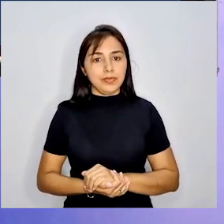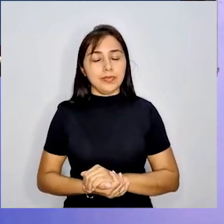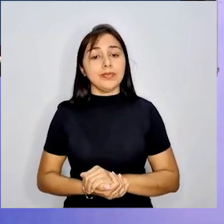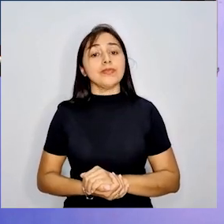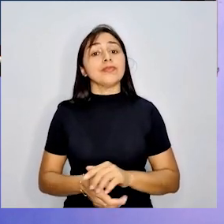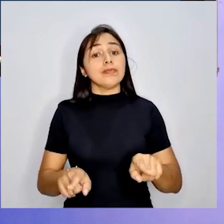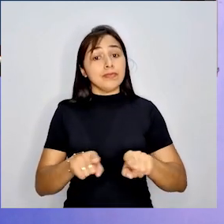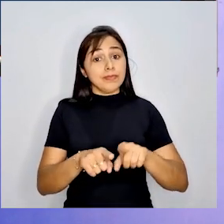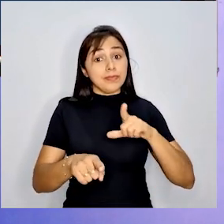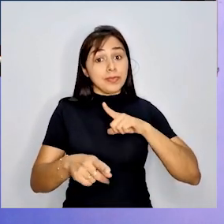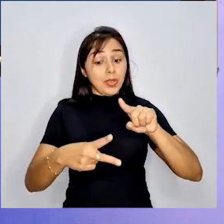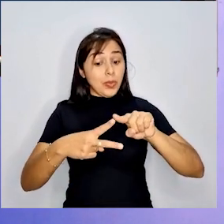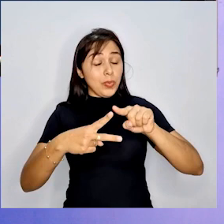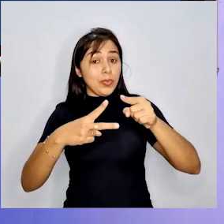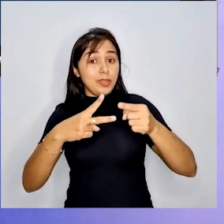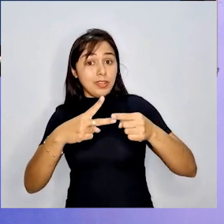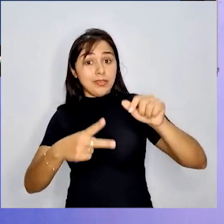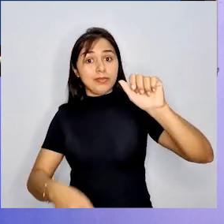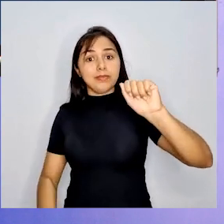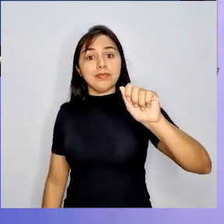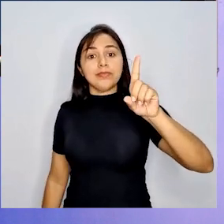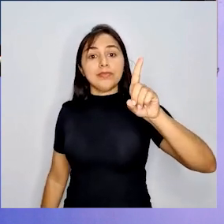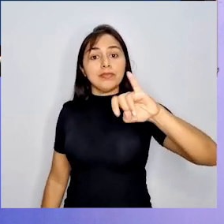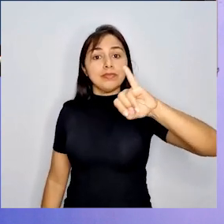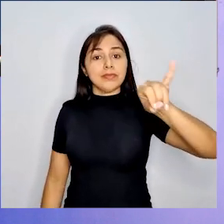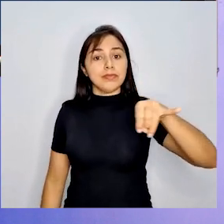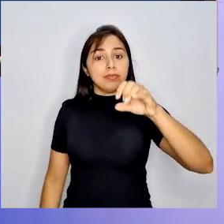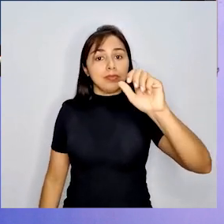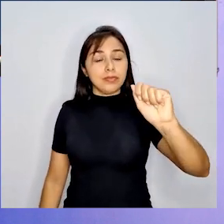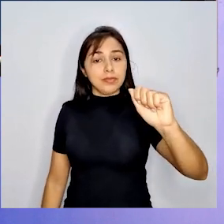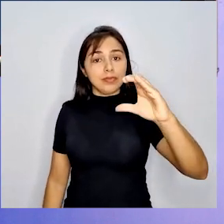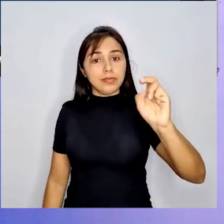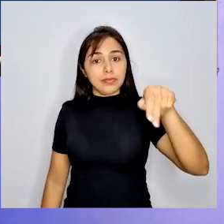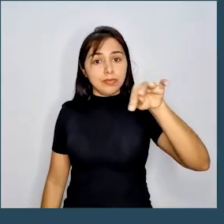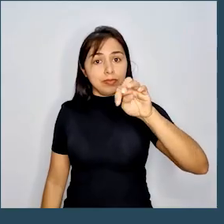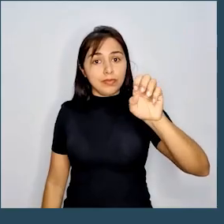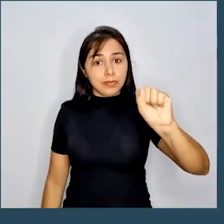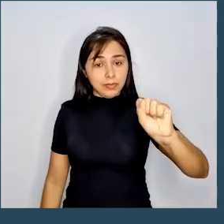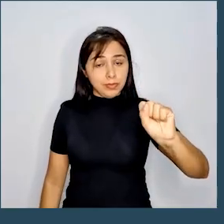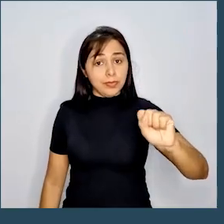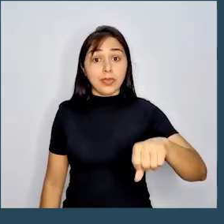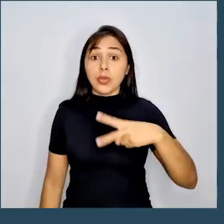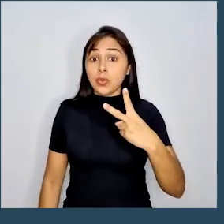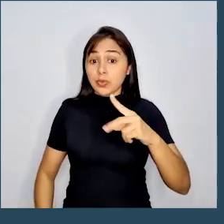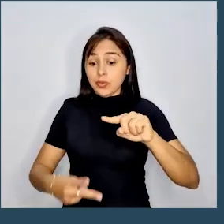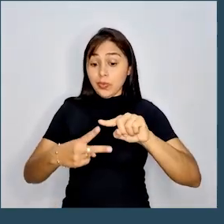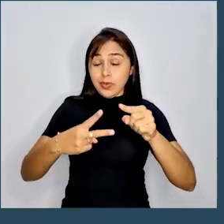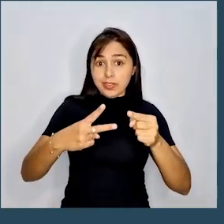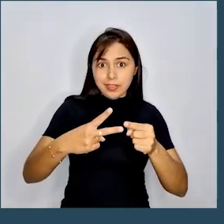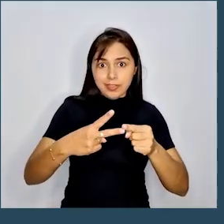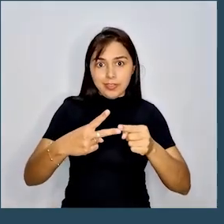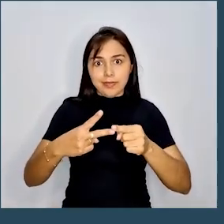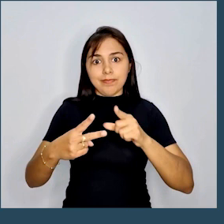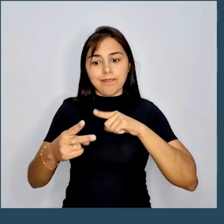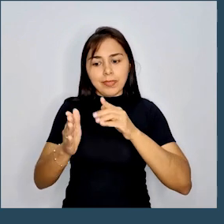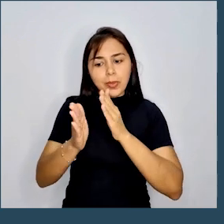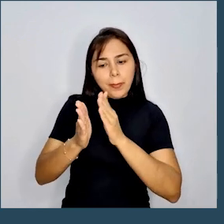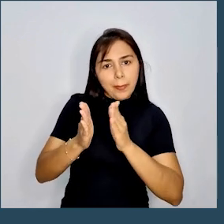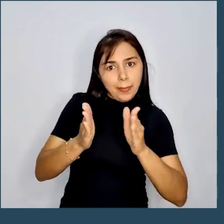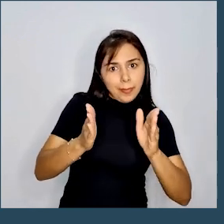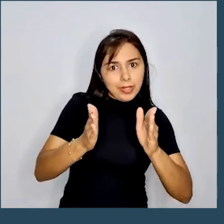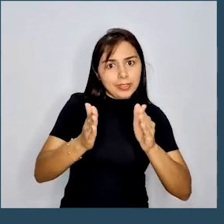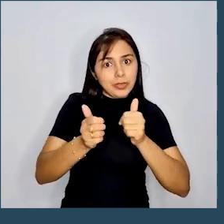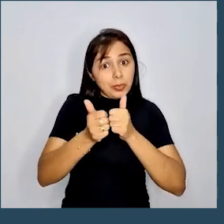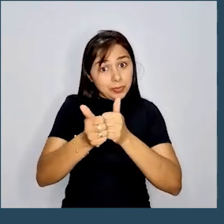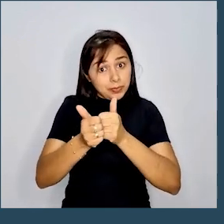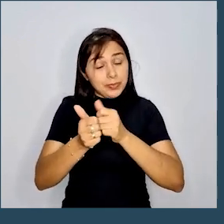Beleza? E a gente tem também os ângulos adjacentes. Dois ângulos são consecutivos quando eles